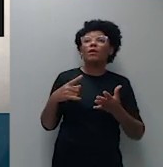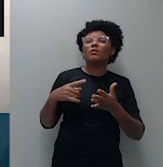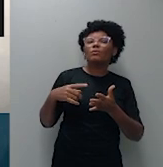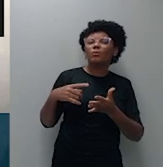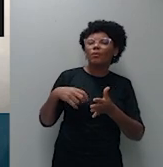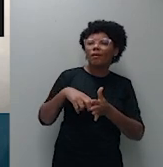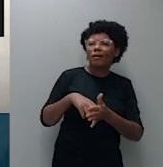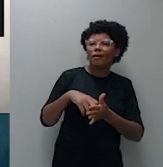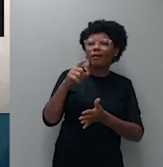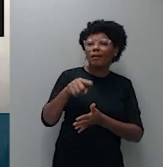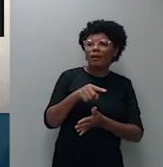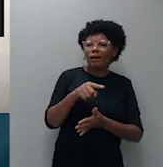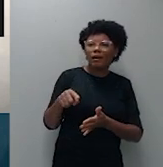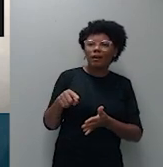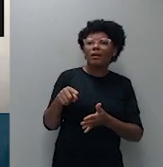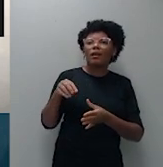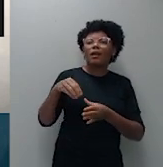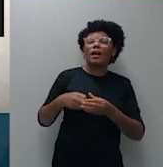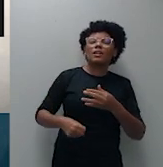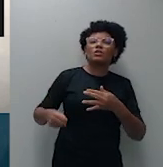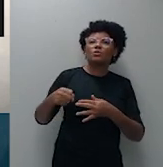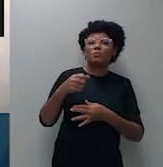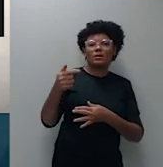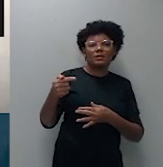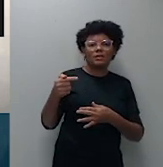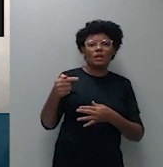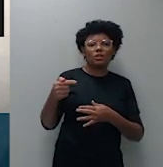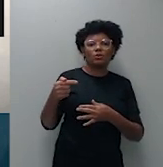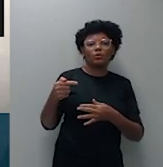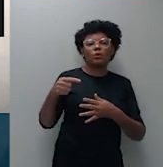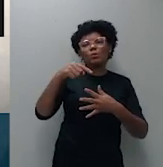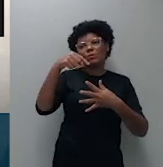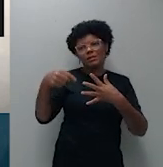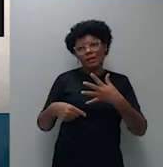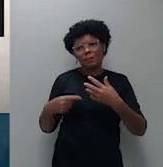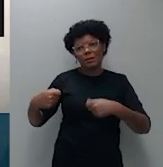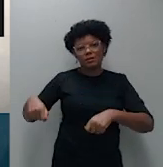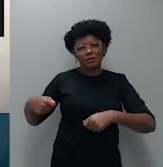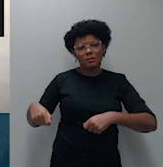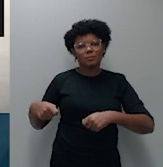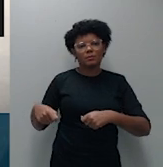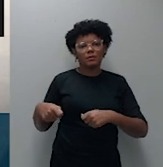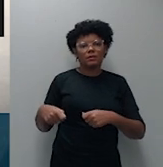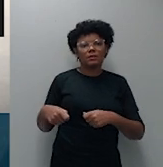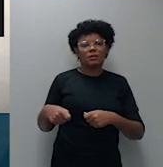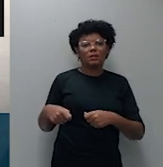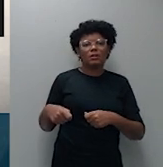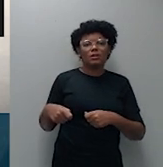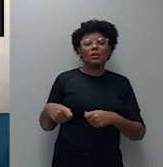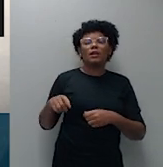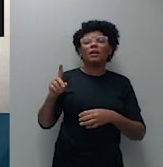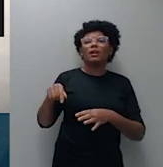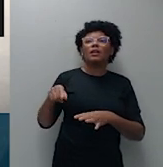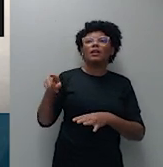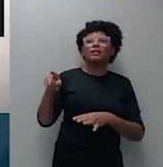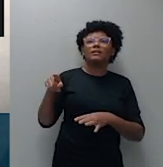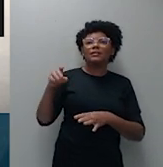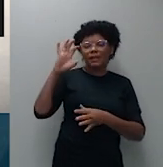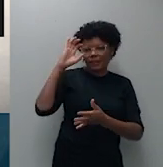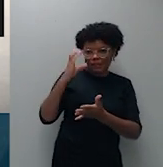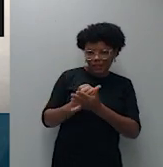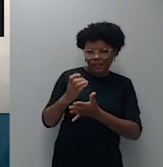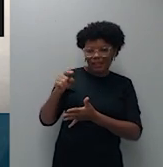execução a qual os elementos necessários ao conhecimento exame e julgamento